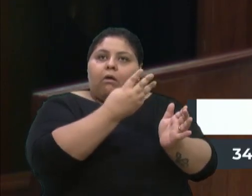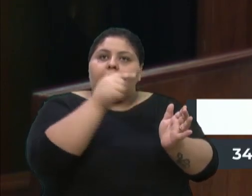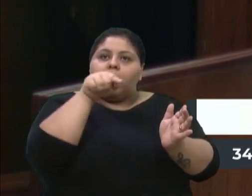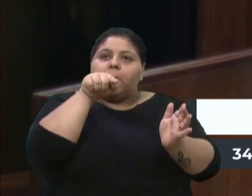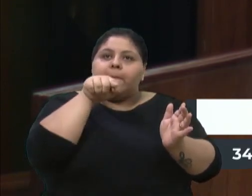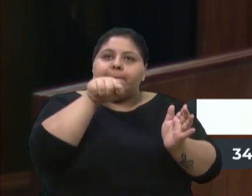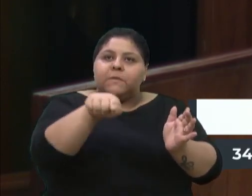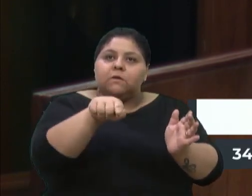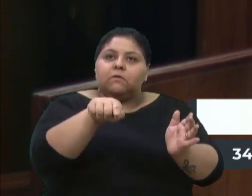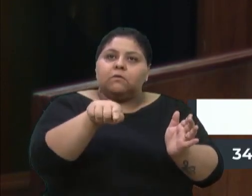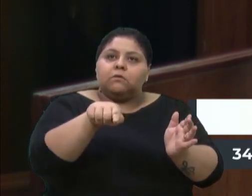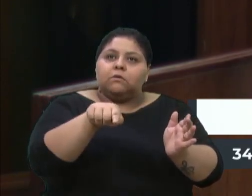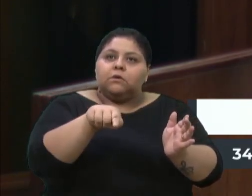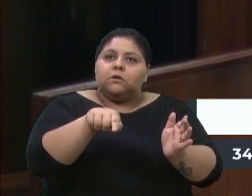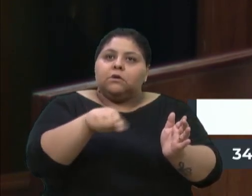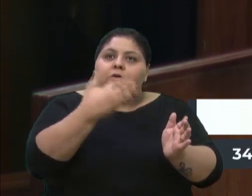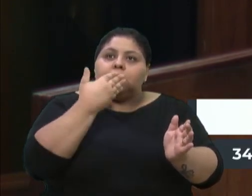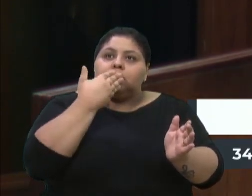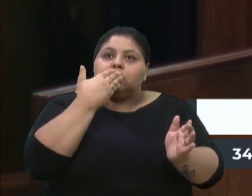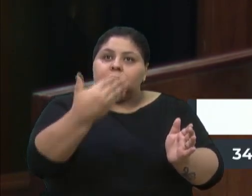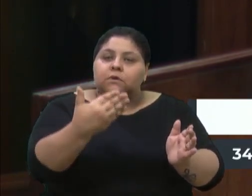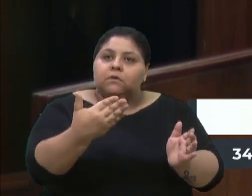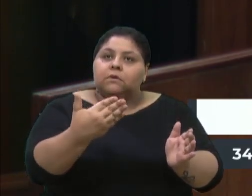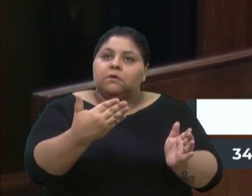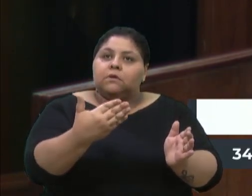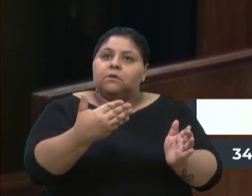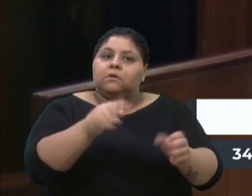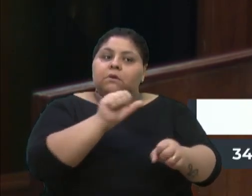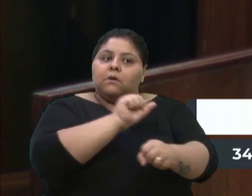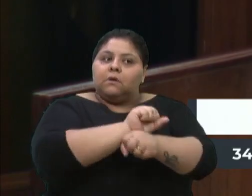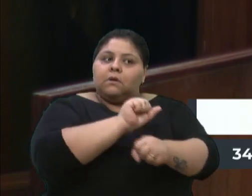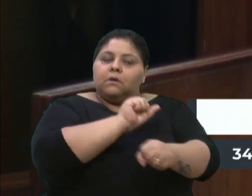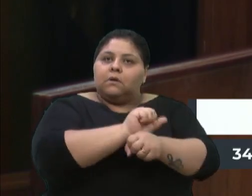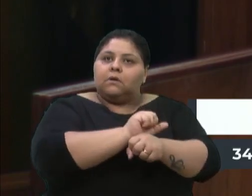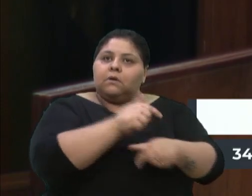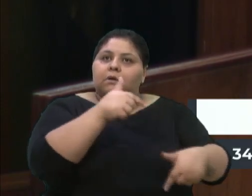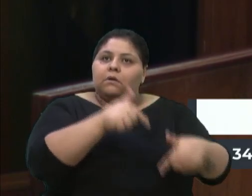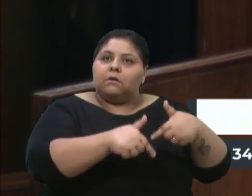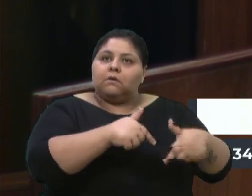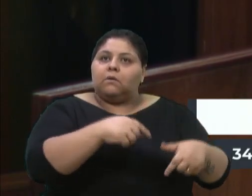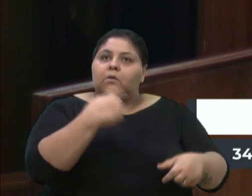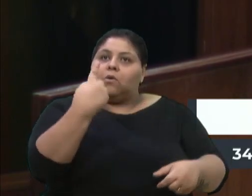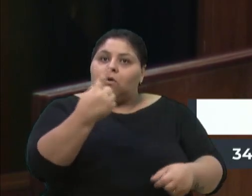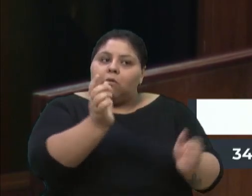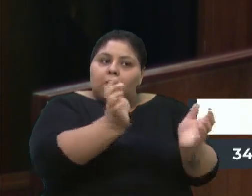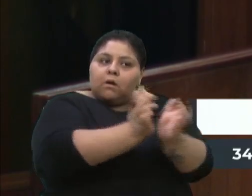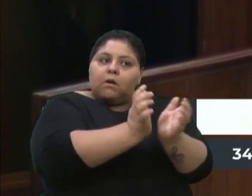pedidos aguardando execução. Uma equipe com 6 pessoas.